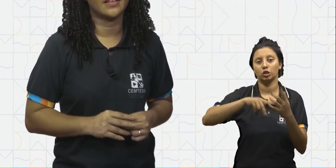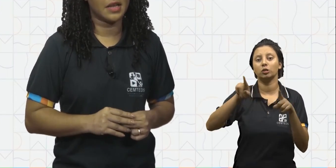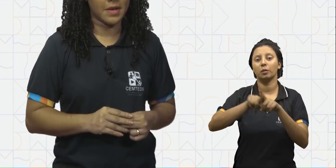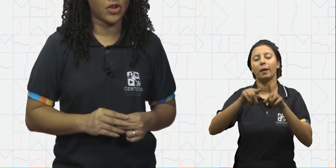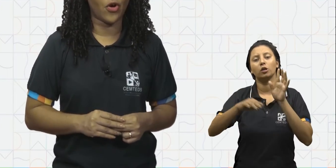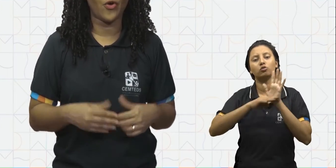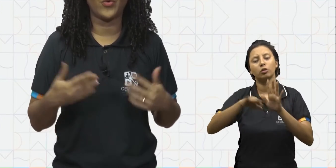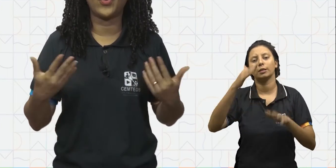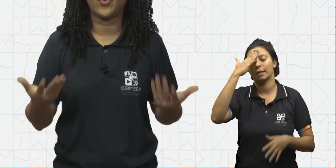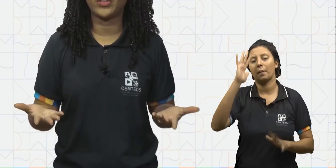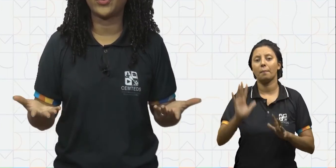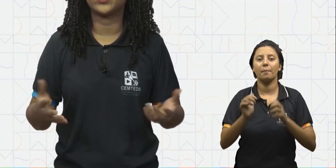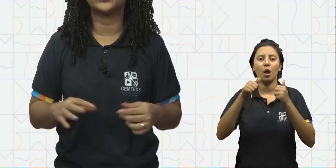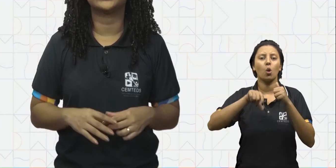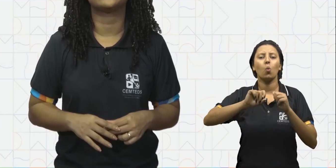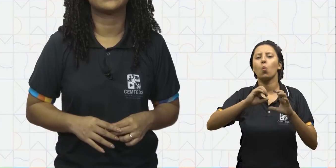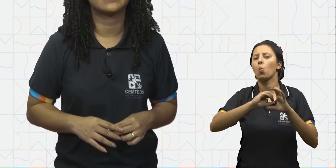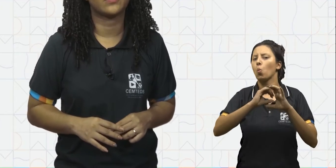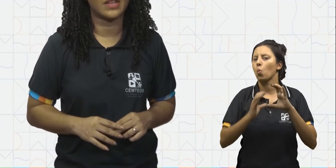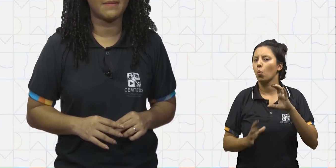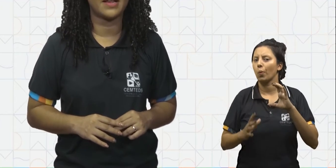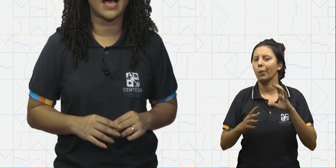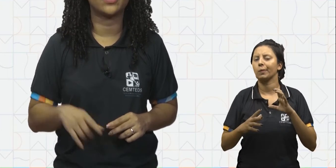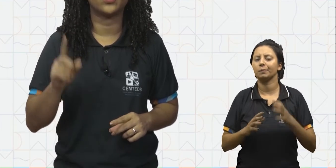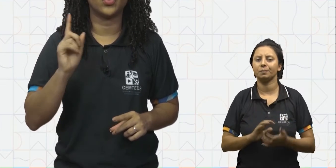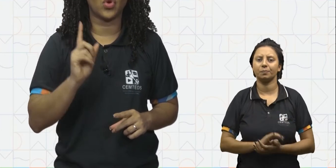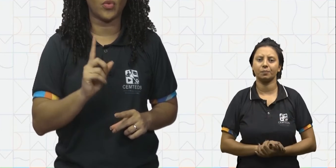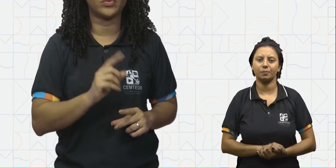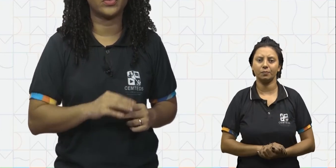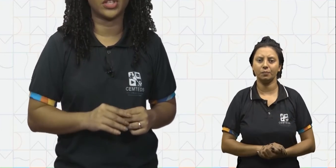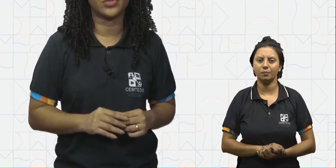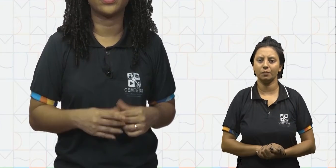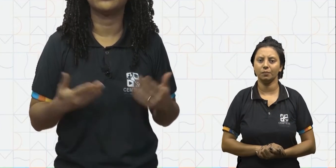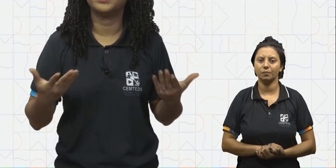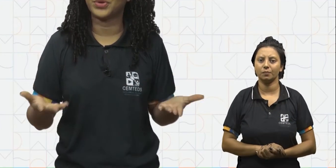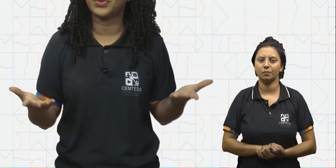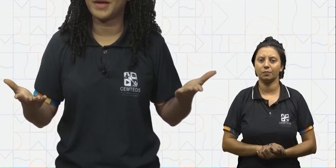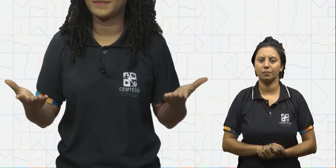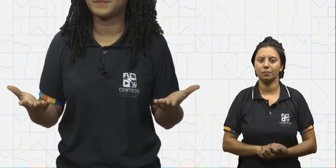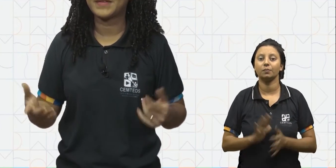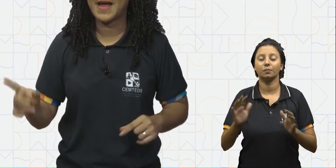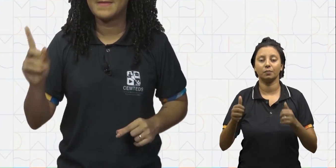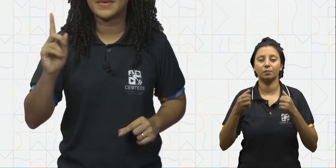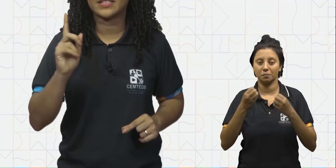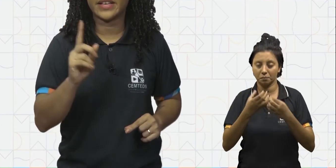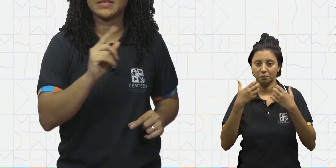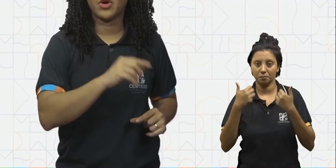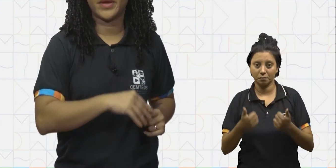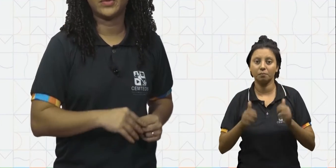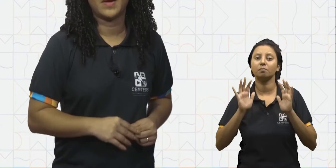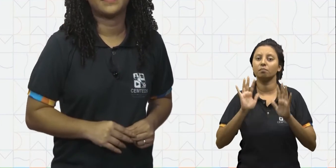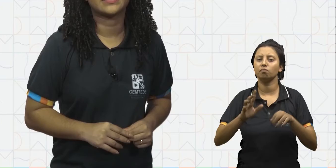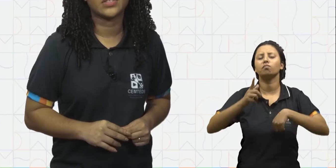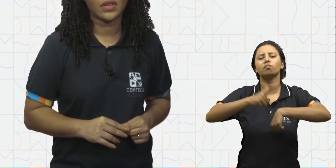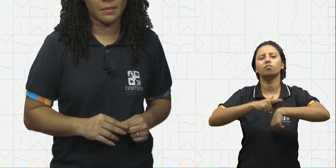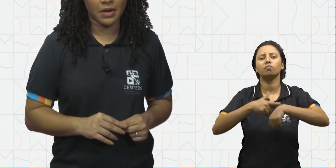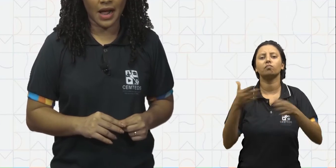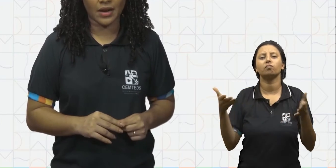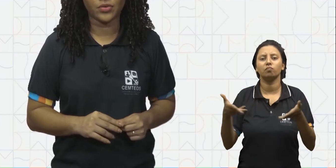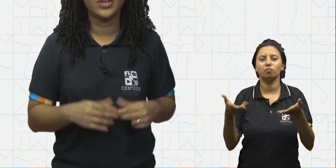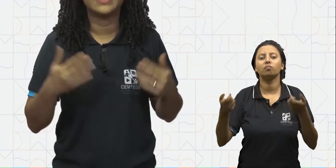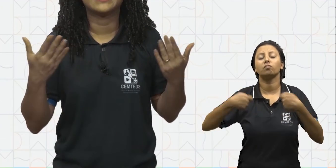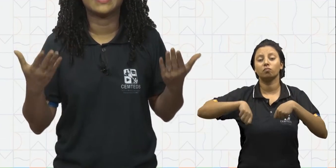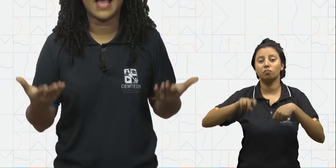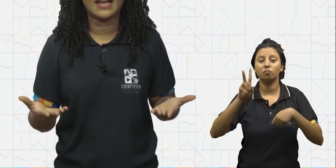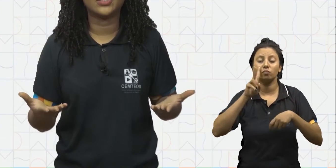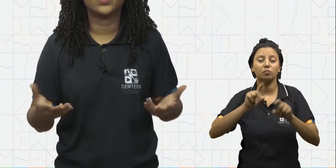ajudar a entender melhor o conteúdo que está sendo trabalhado no corpo do texto. Muito bem! Mas nesse momento, preciso